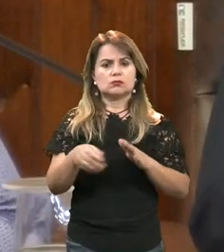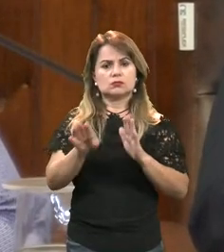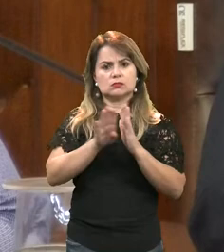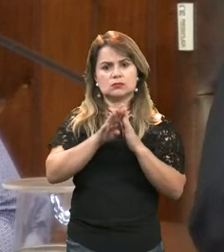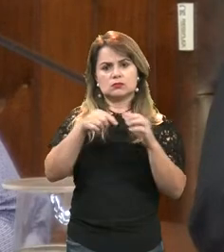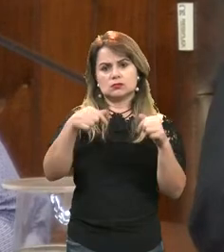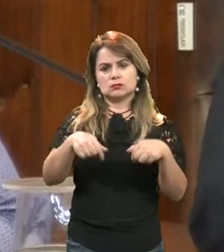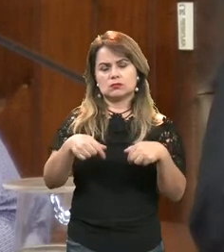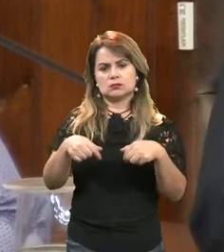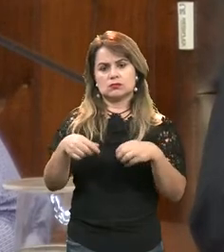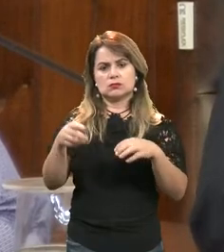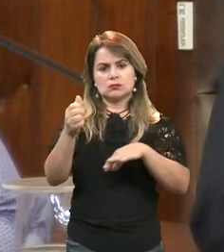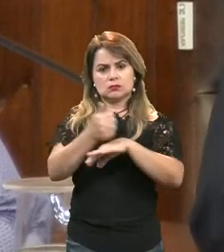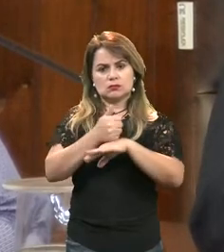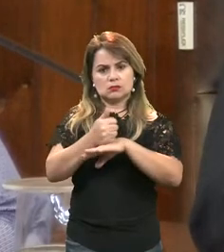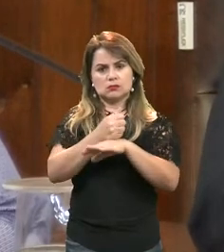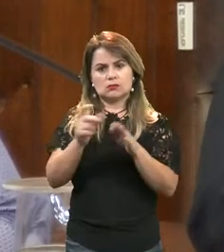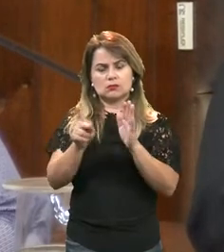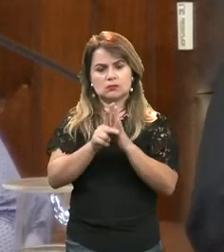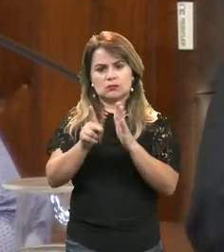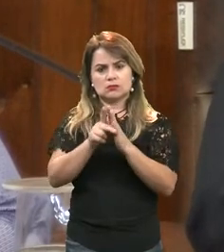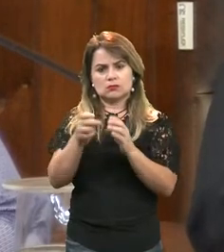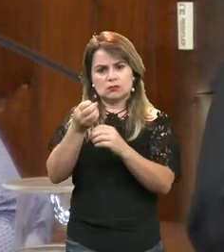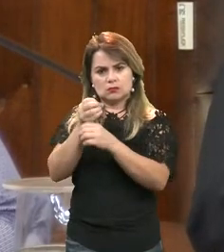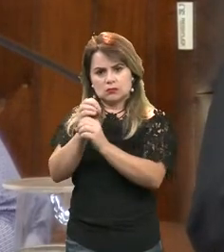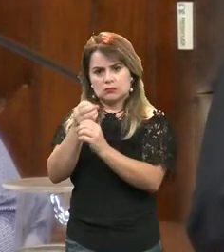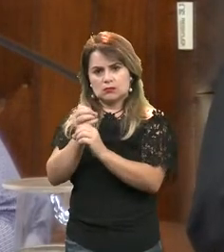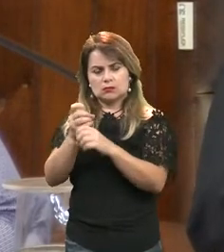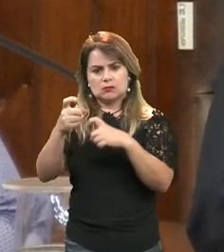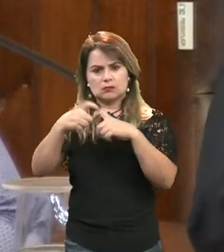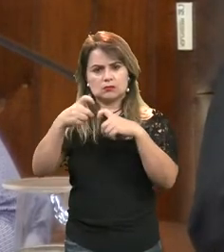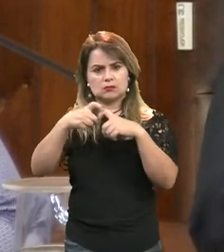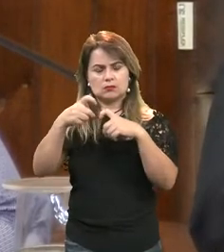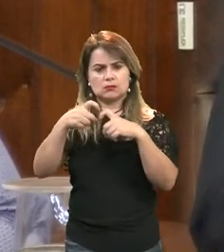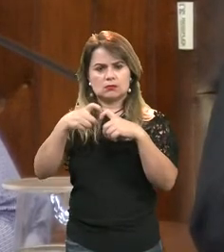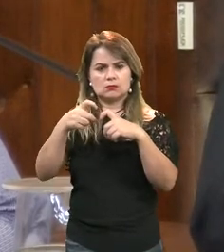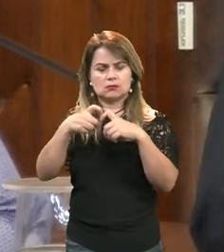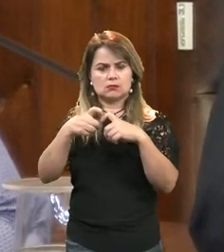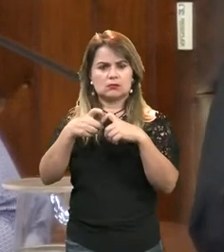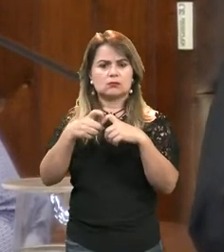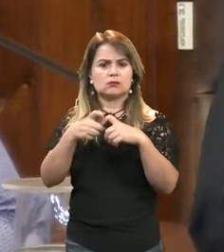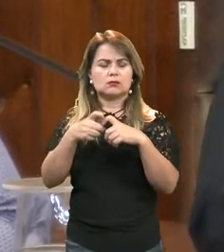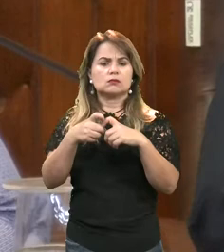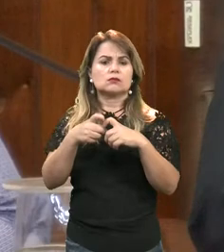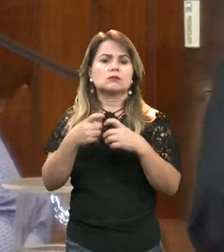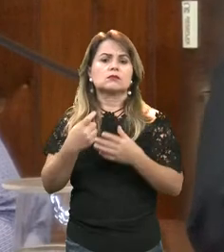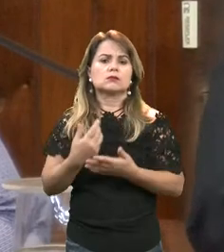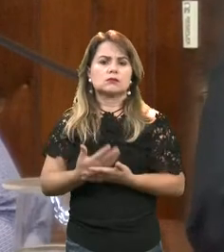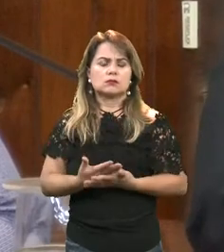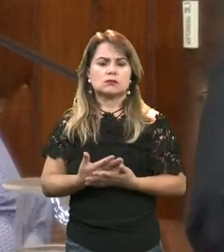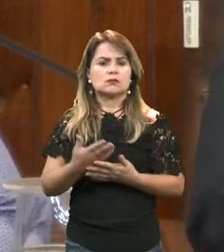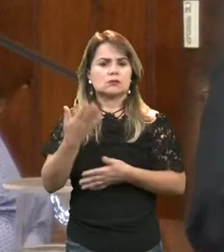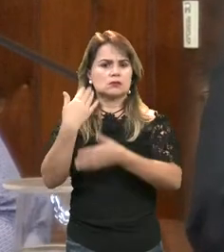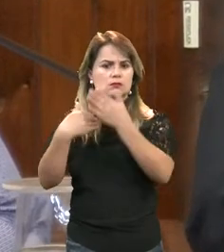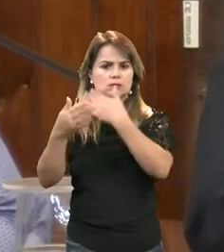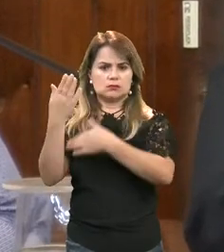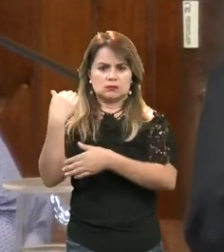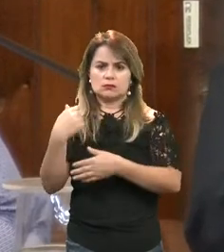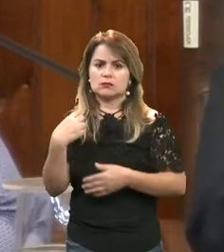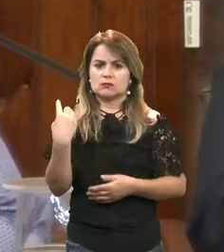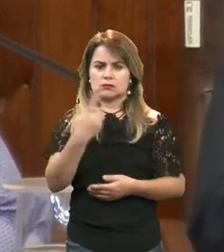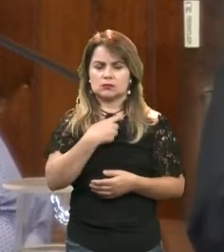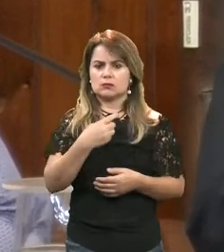ciências médicas e do direito para um amplo debate com a sociedade. Naquele dia, nós